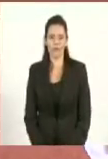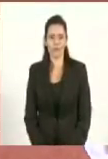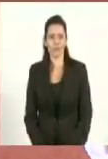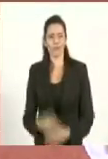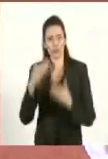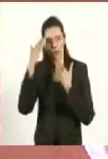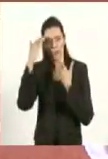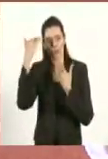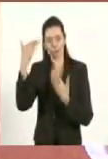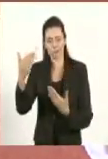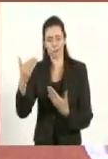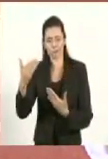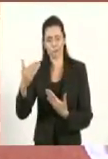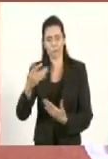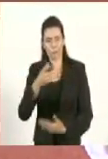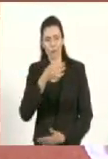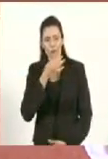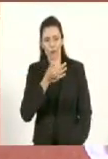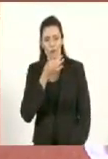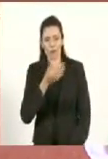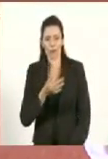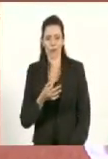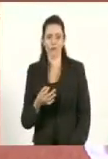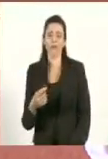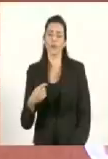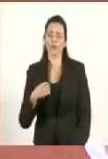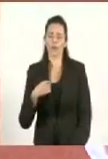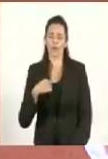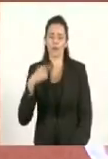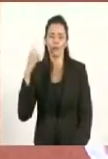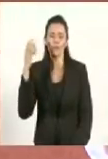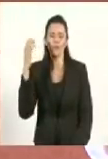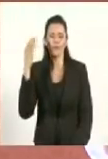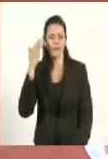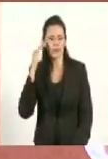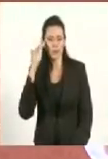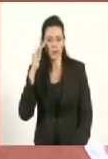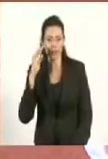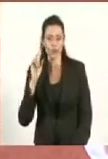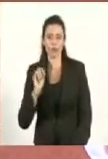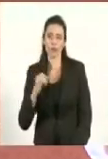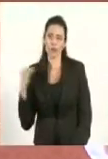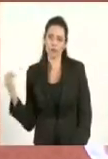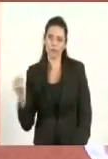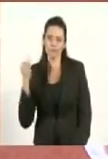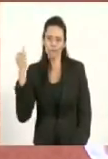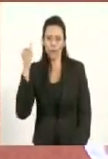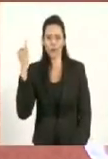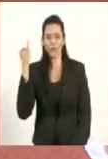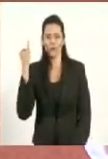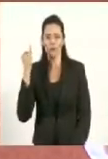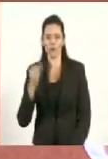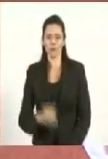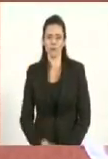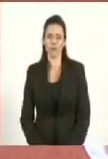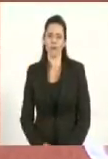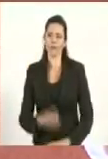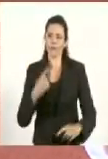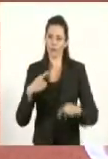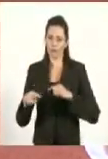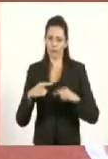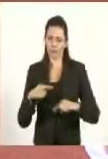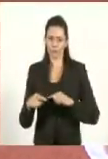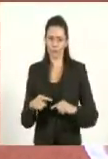certamente a natureza daquilo que nós entendemos como condição essencial para realmente amenizar essa discussão, e assim